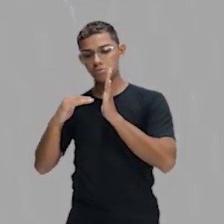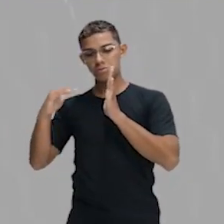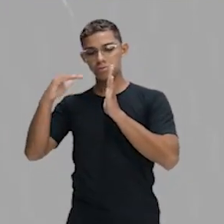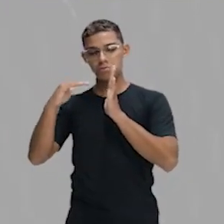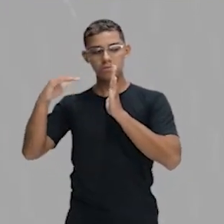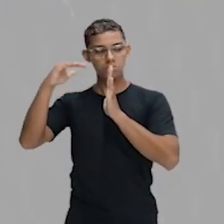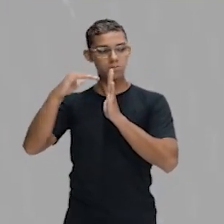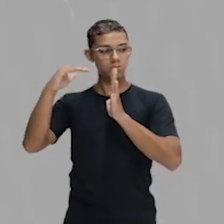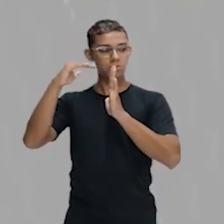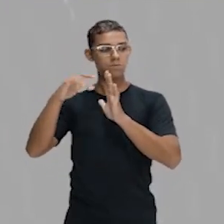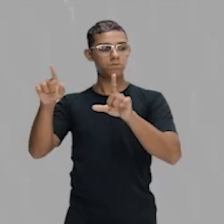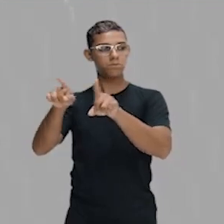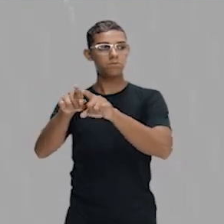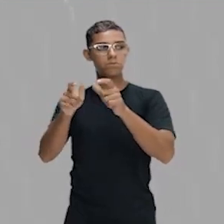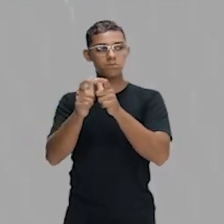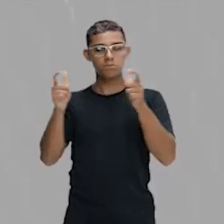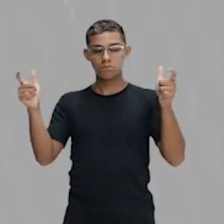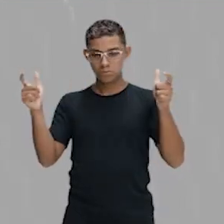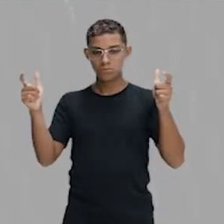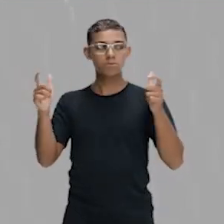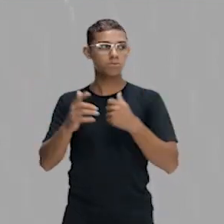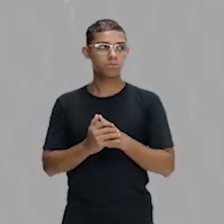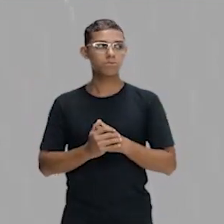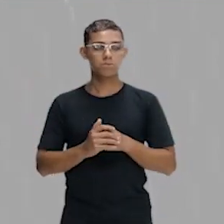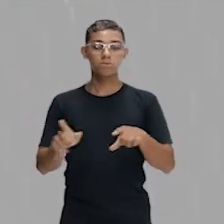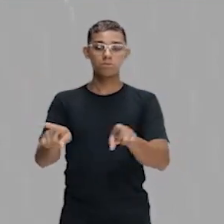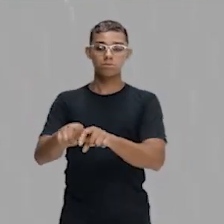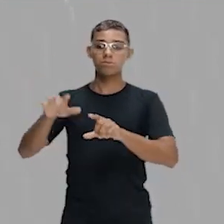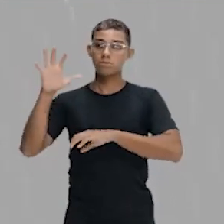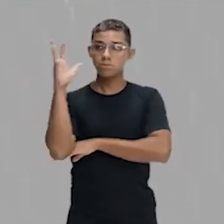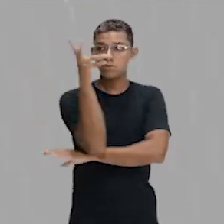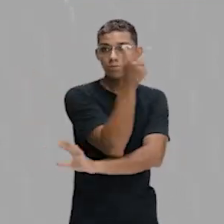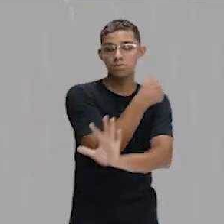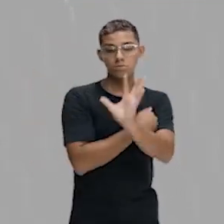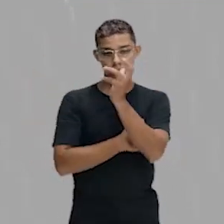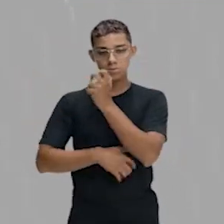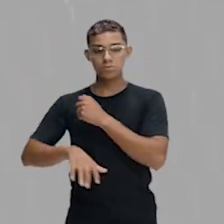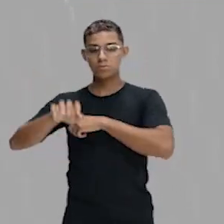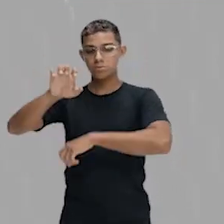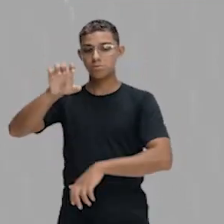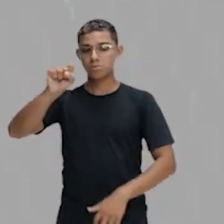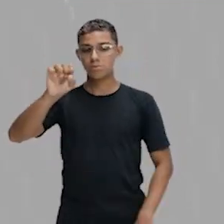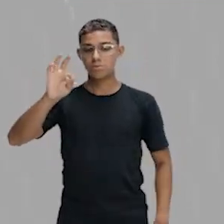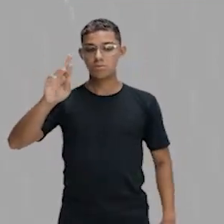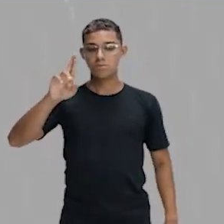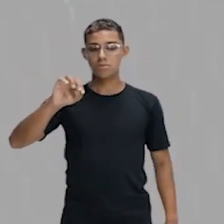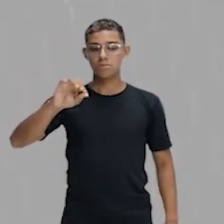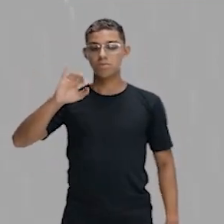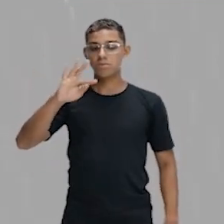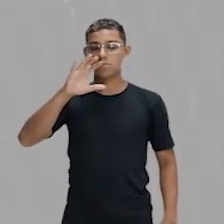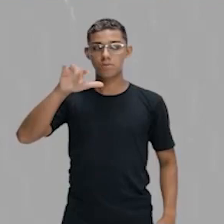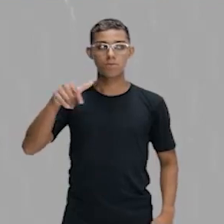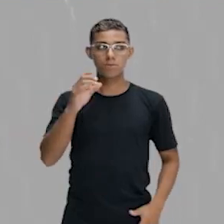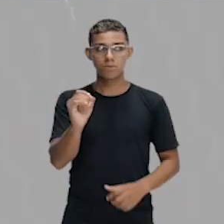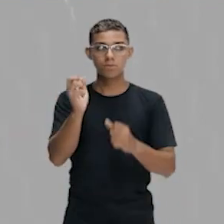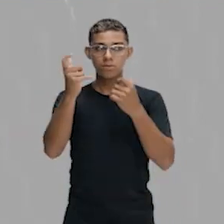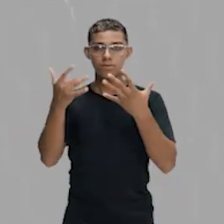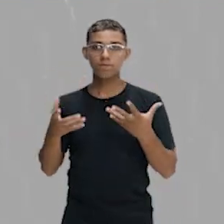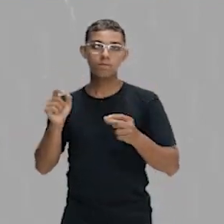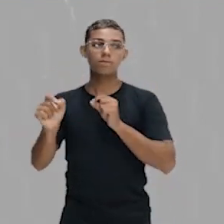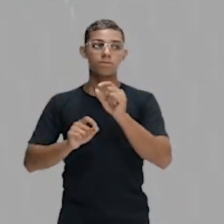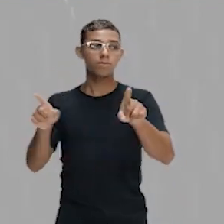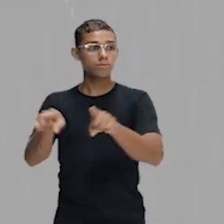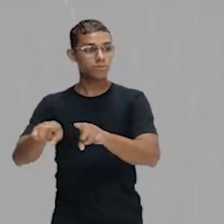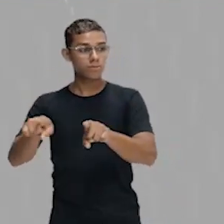árvores maiores. Essas árvores com vários estratos herbáceos vai fazer com que ocorra também